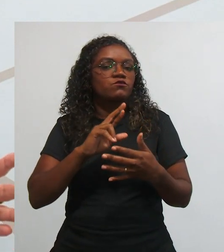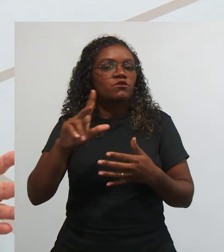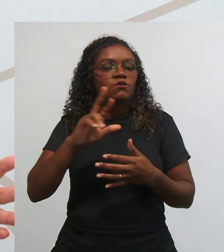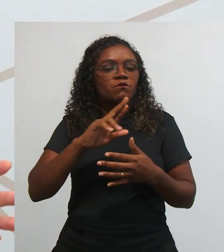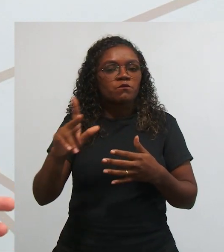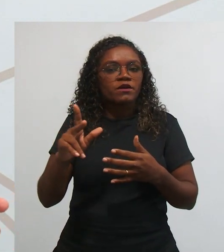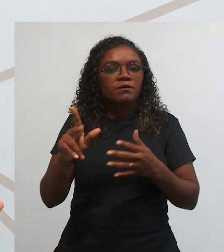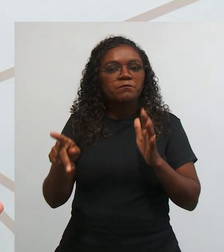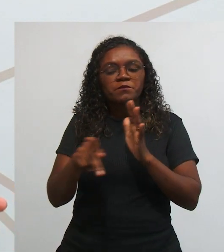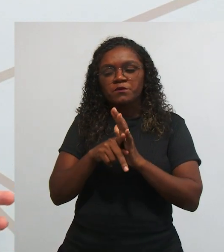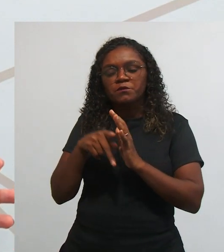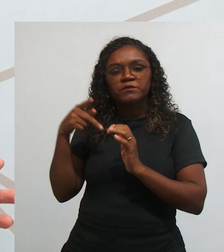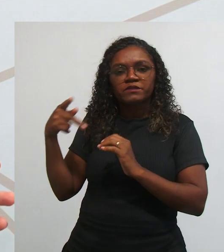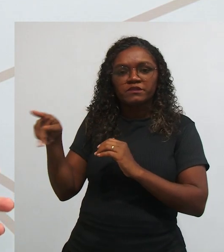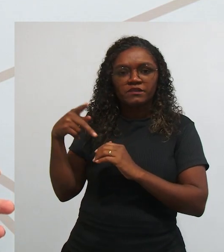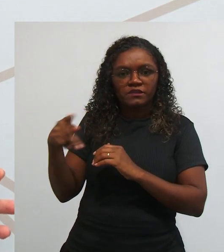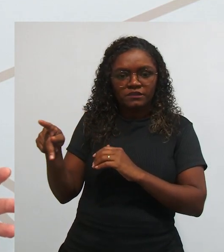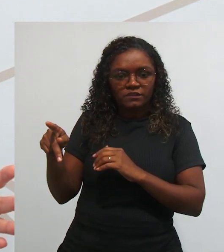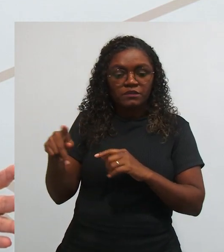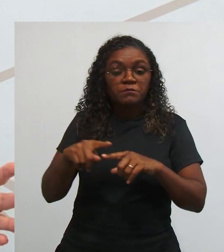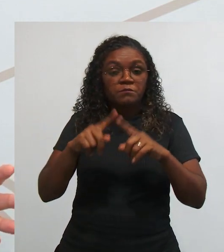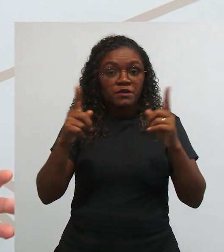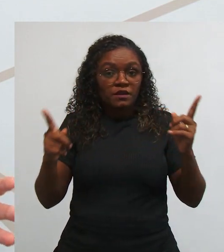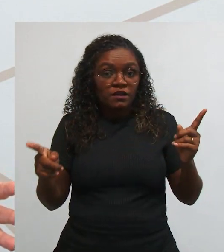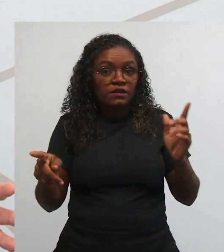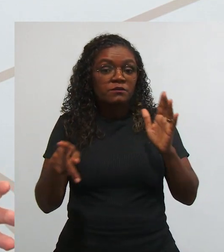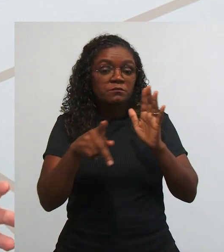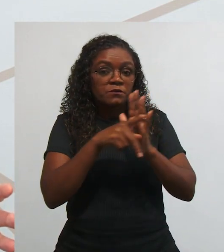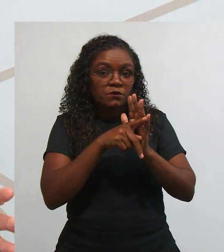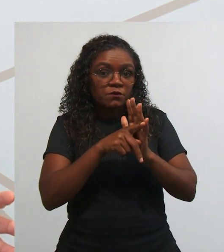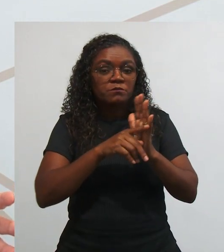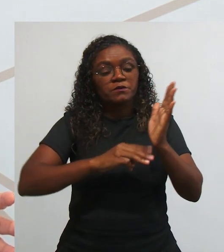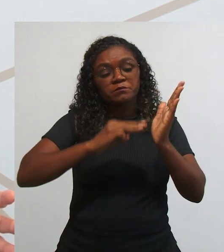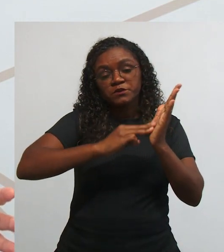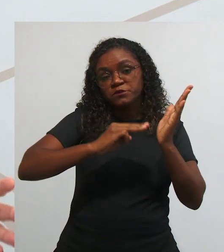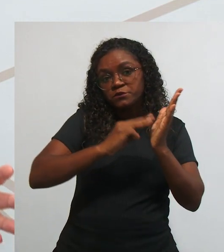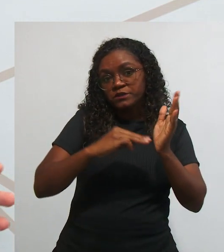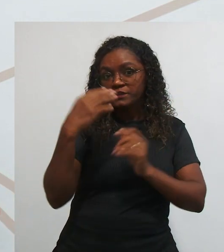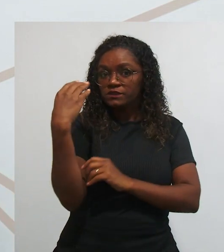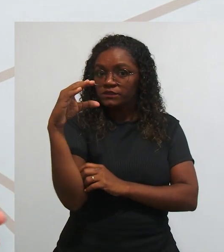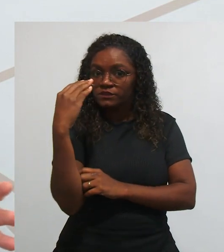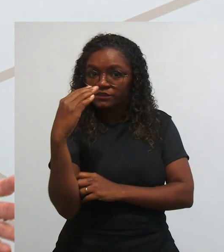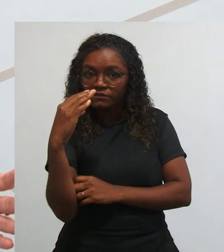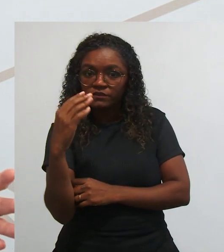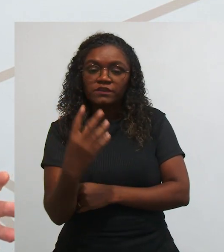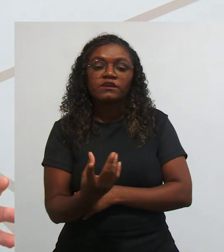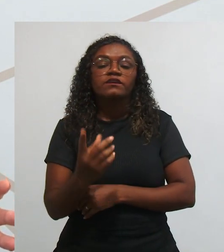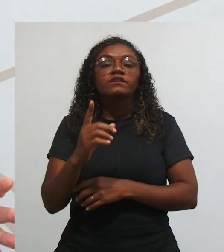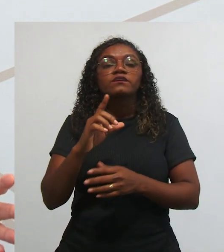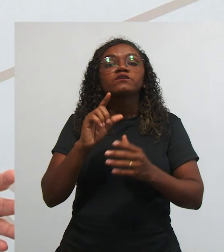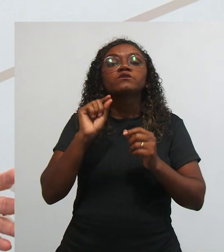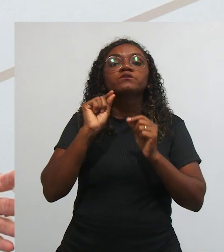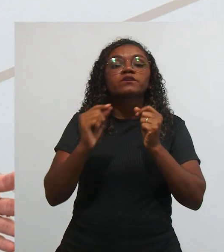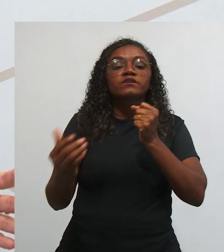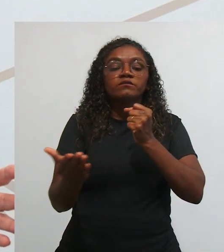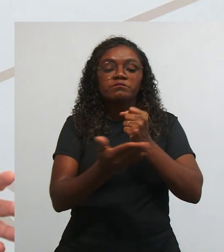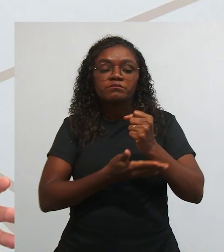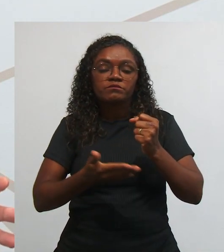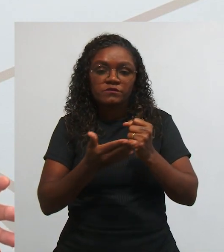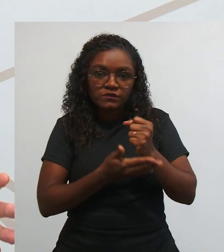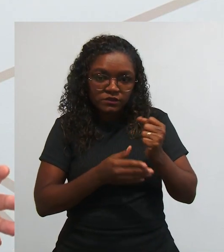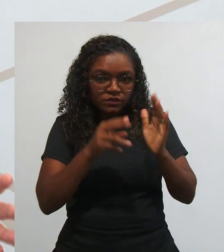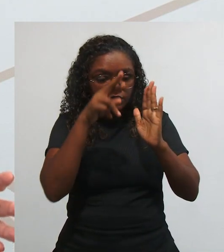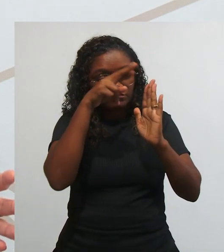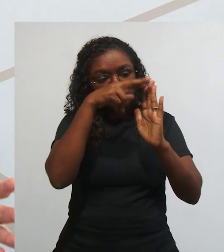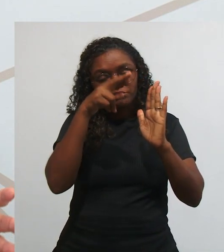uma abordagem do Paulo Freire, mas uma abordagem da metodologia científica que se baseia inclusive em